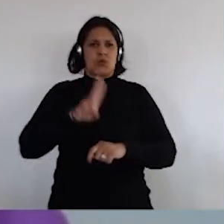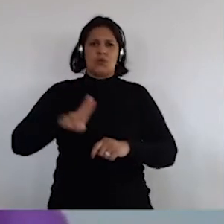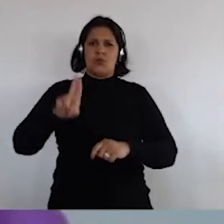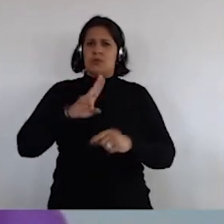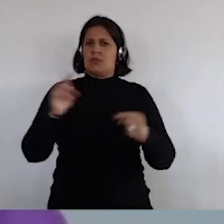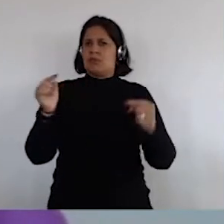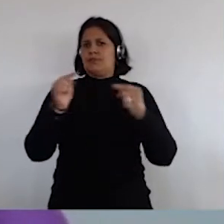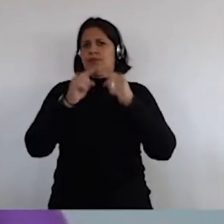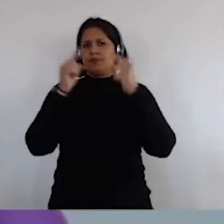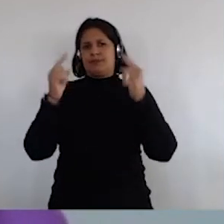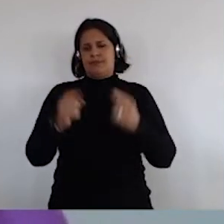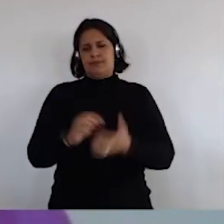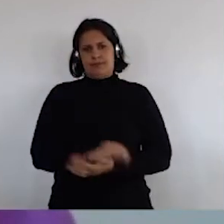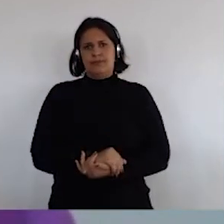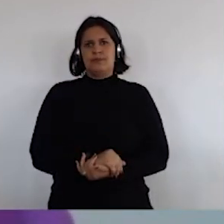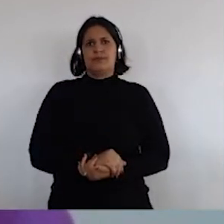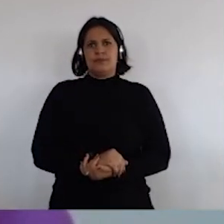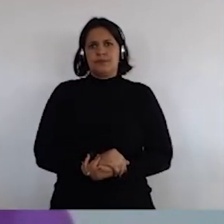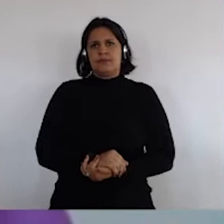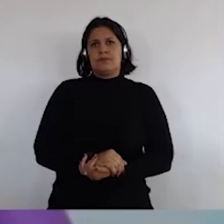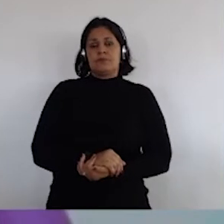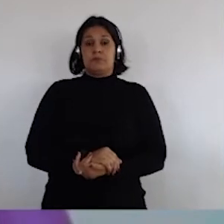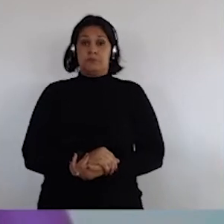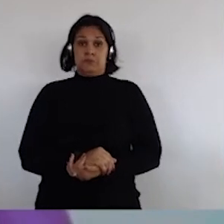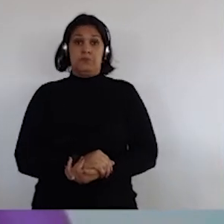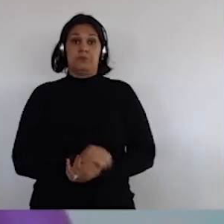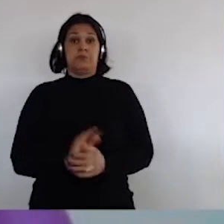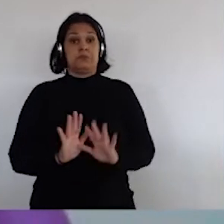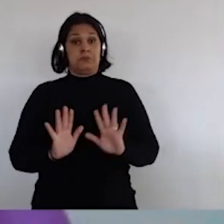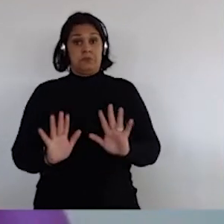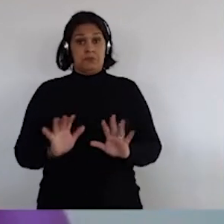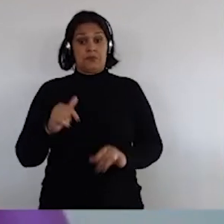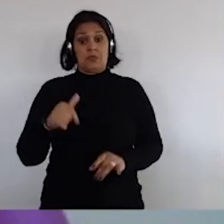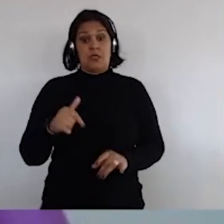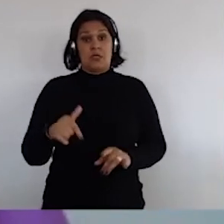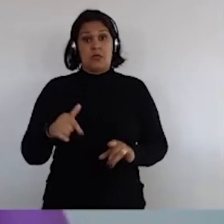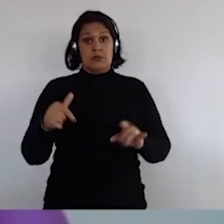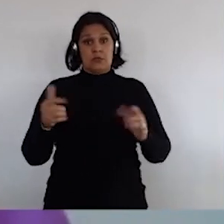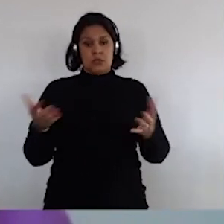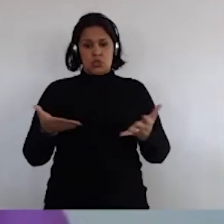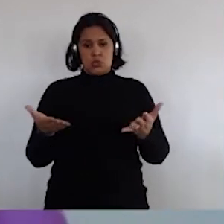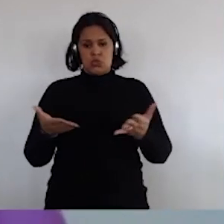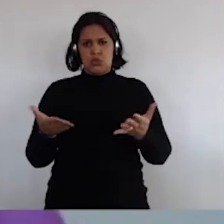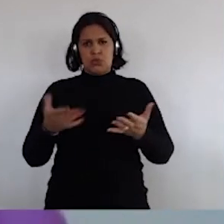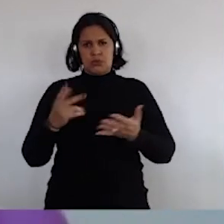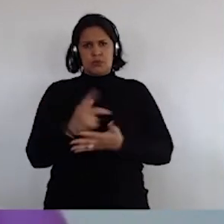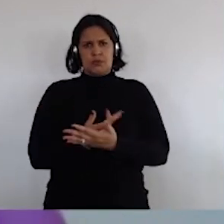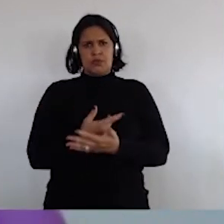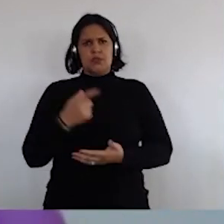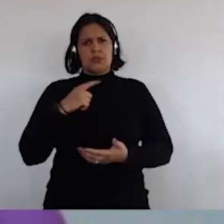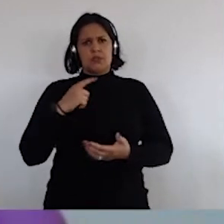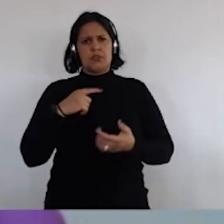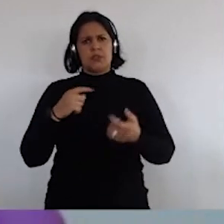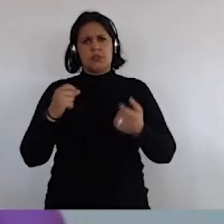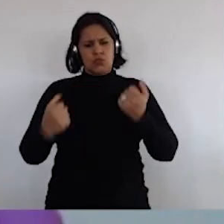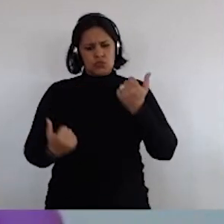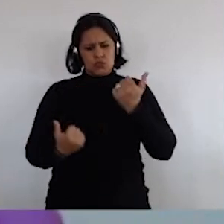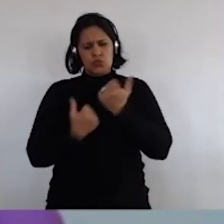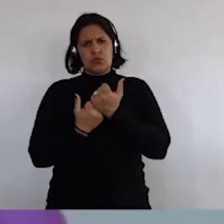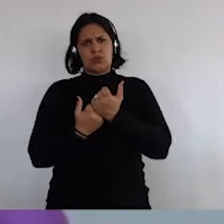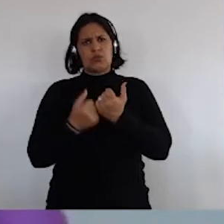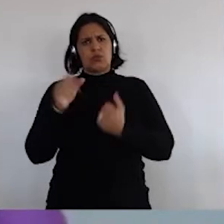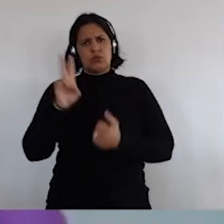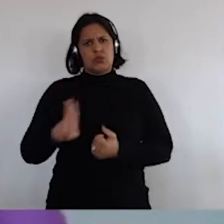da autocomposição. Mesmo nesse cenário de total suporte ao uso de